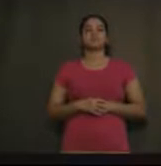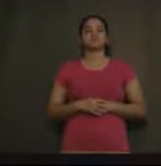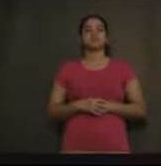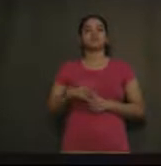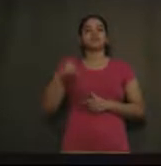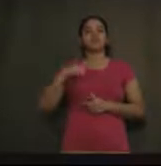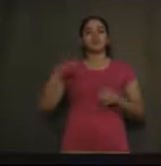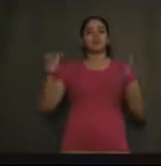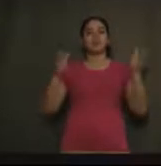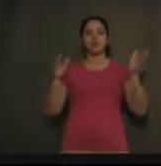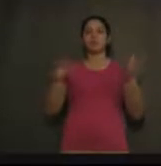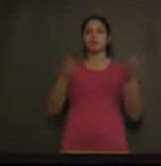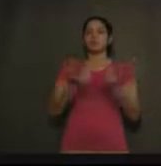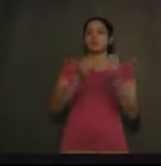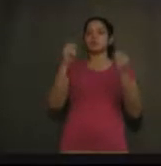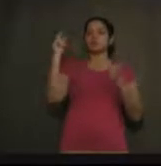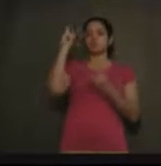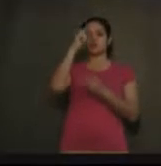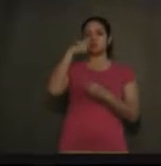aqui.